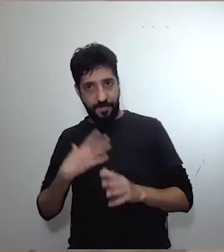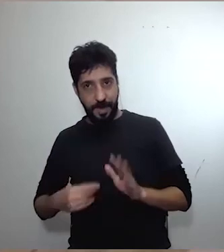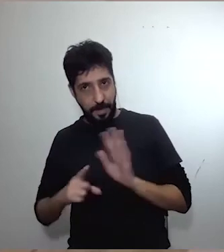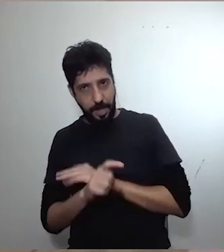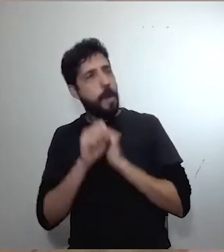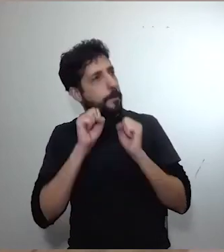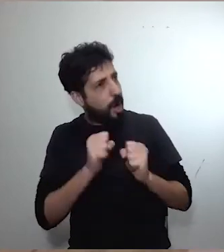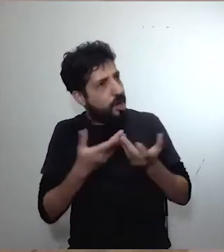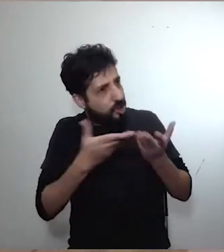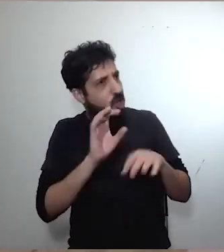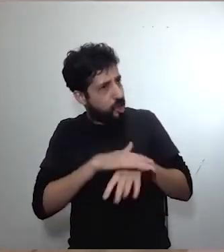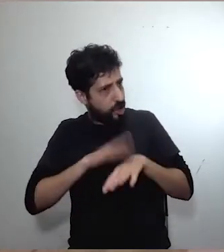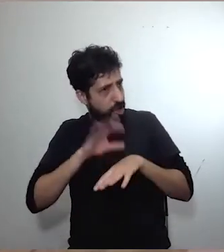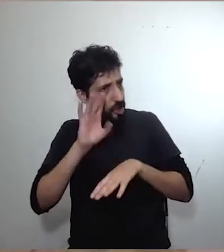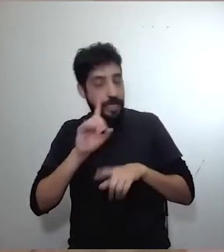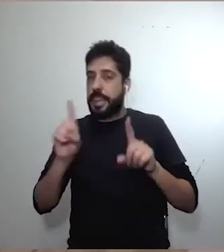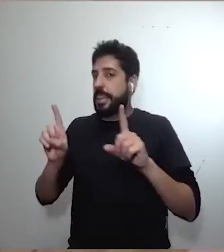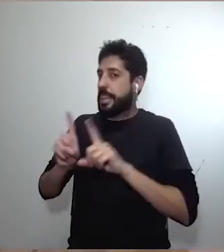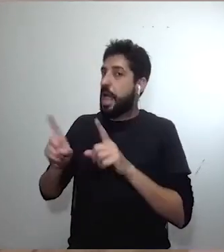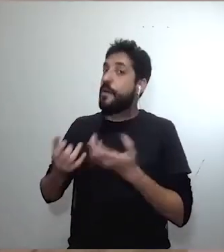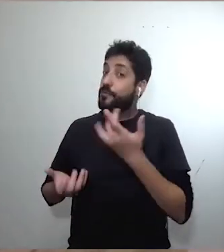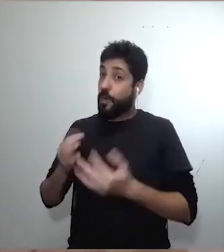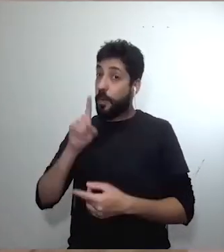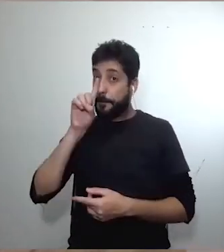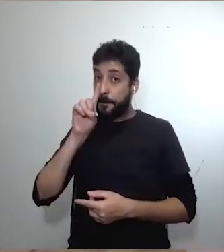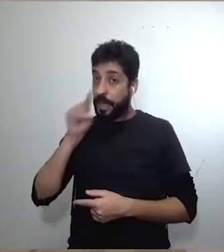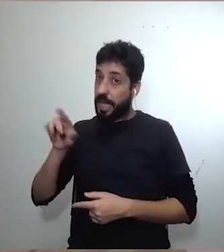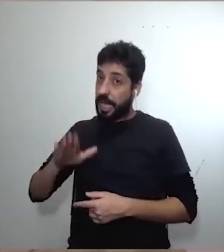porque fogo Não pra criança é perigoso. Eu tô só falando